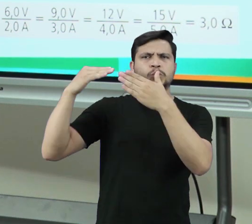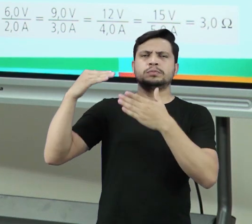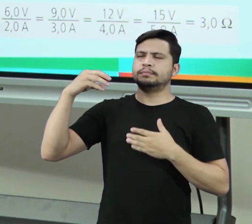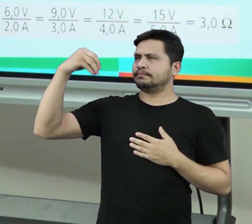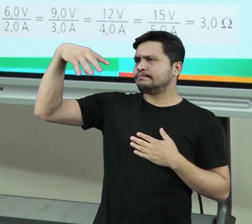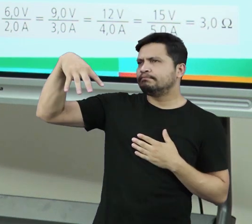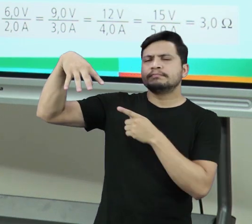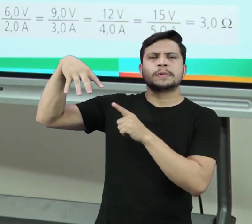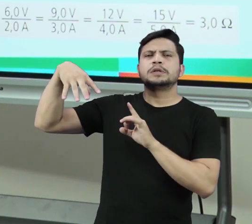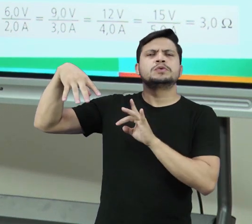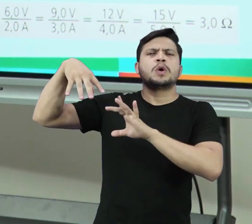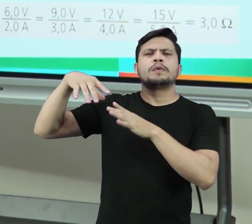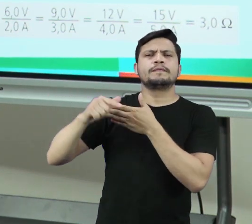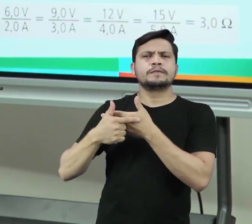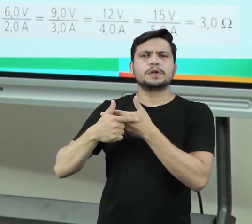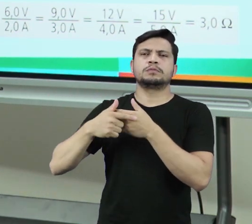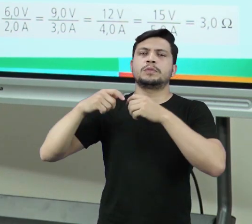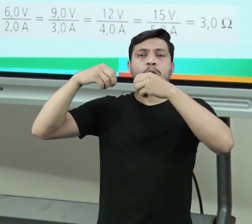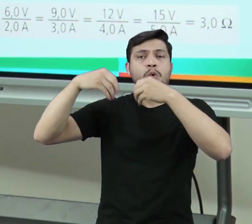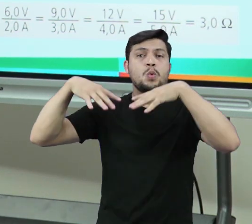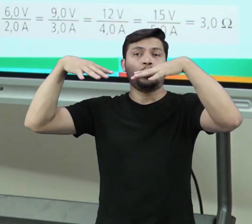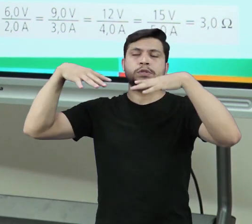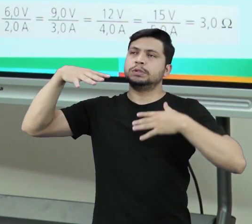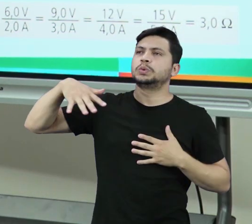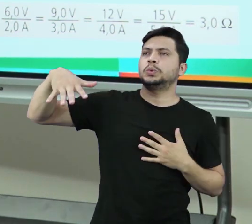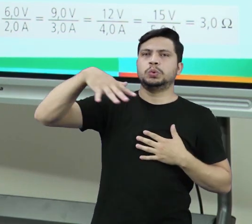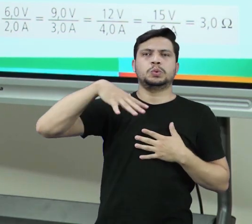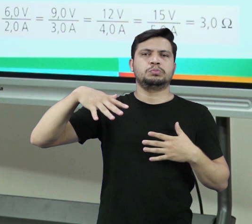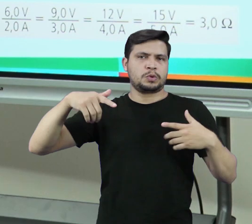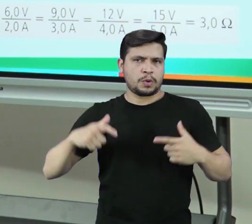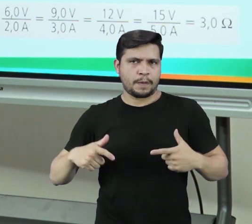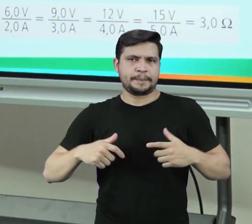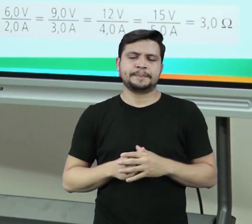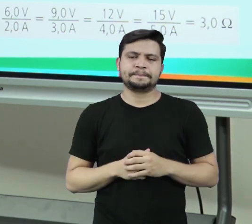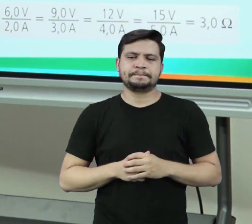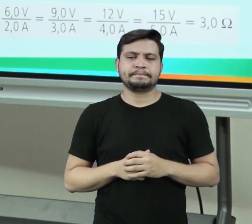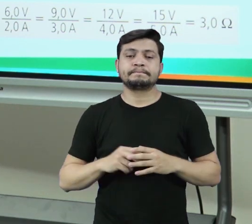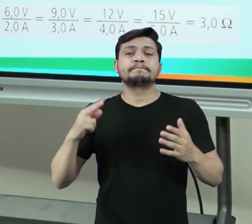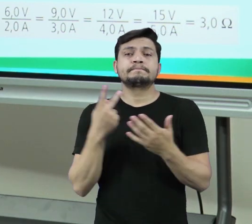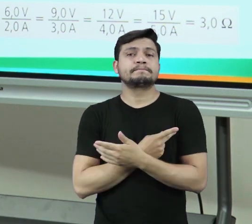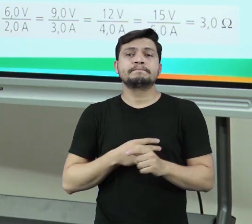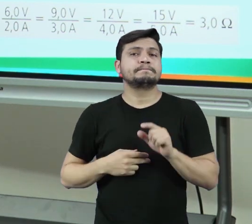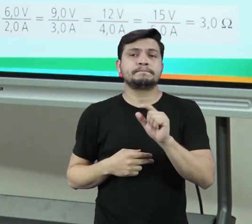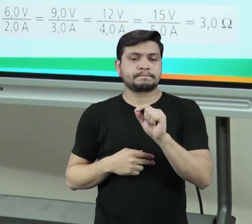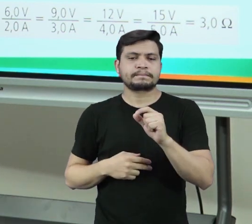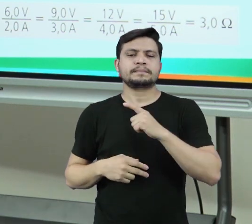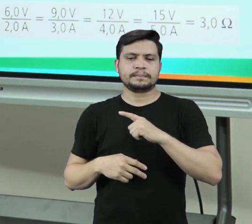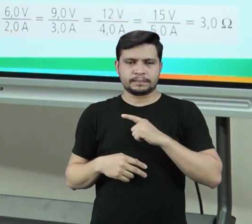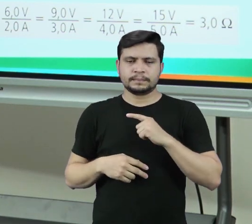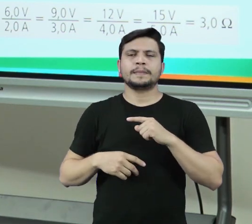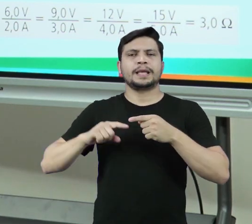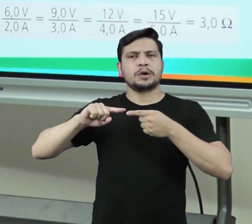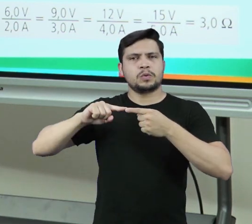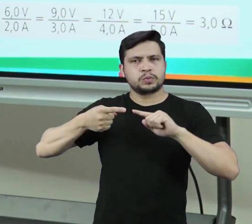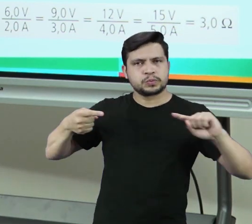é iluminar. Então o que acontece? Eu tenho uma corrente elétrica, que é uma outra propriedade também, que faz parte